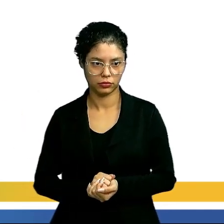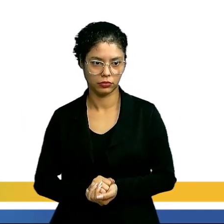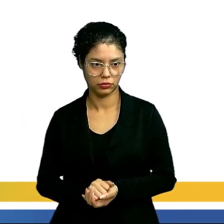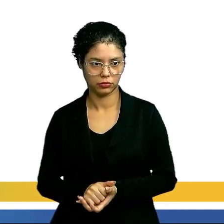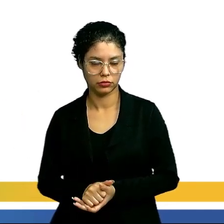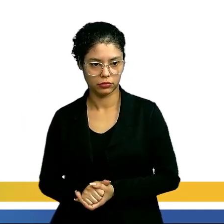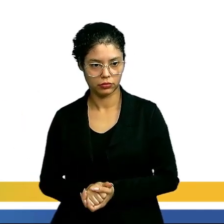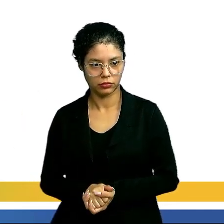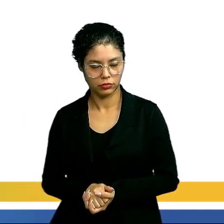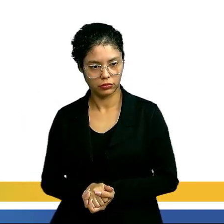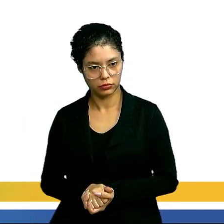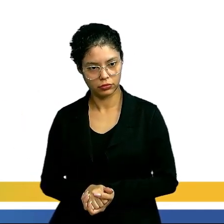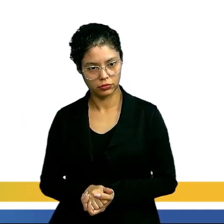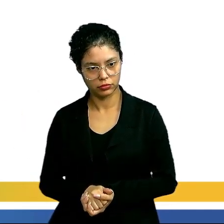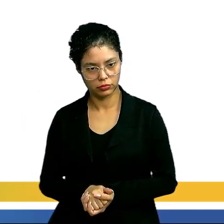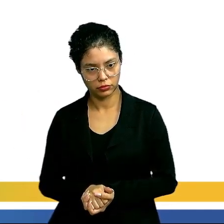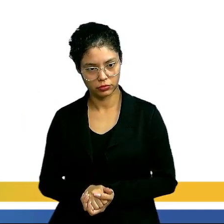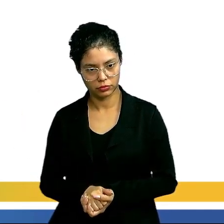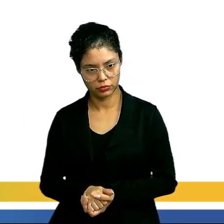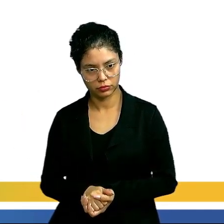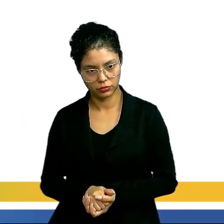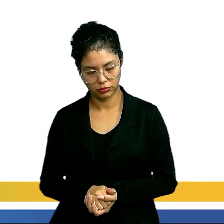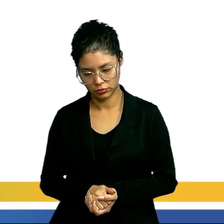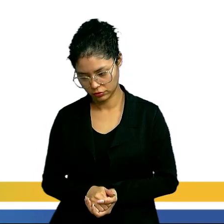errada aí. A grama não, é gravidade.